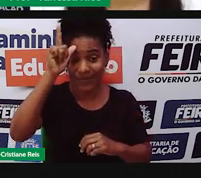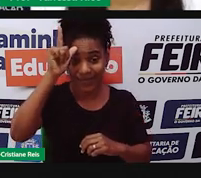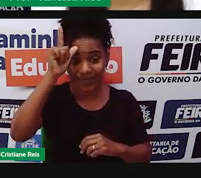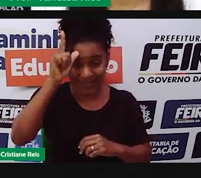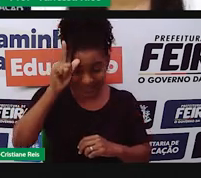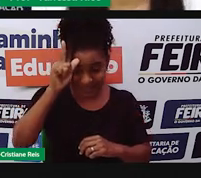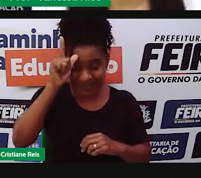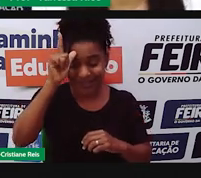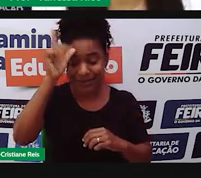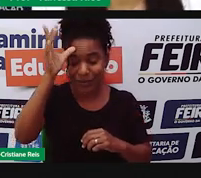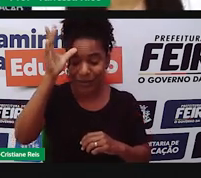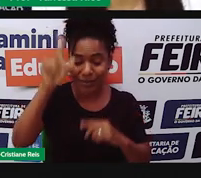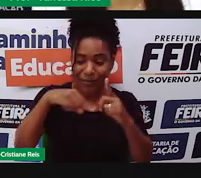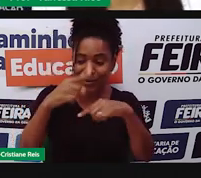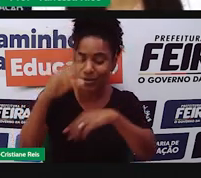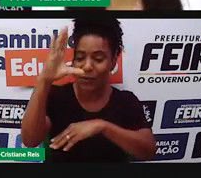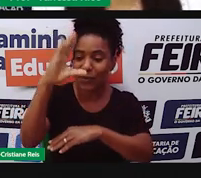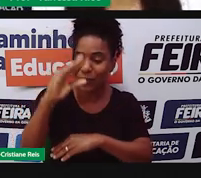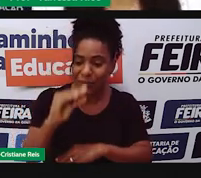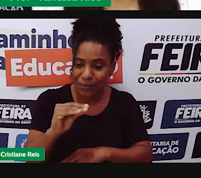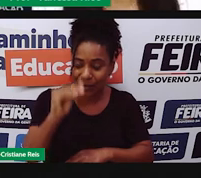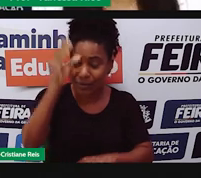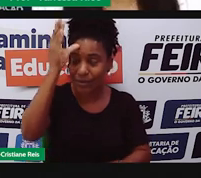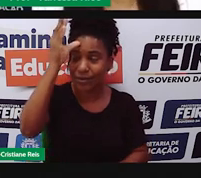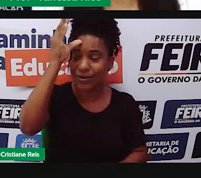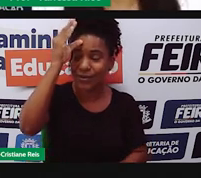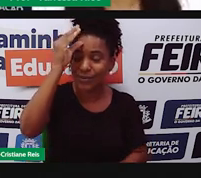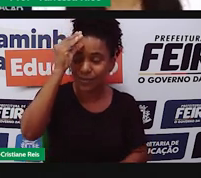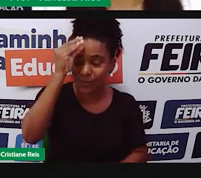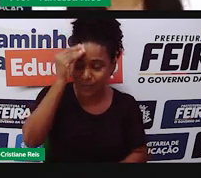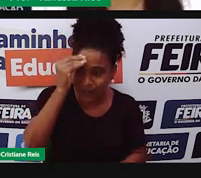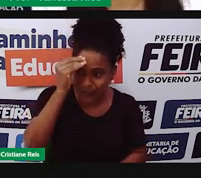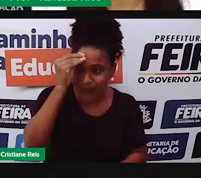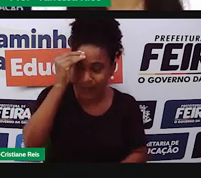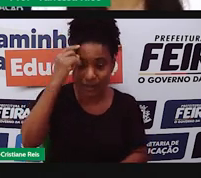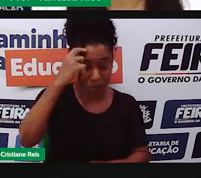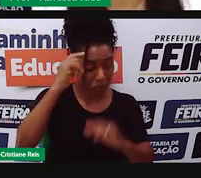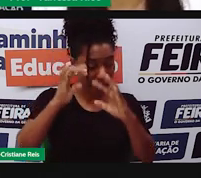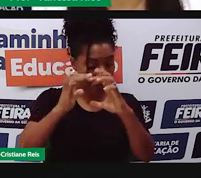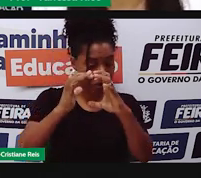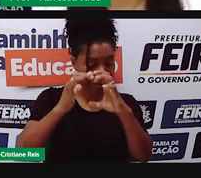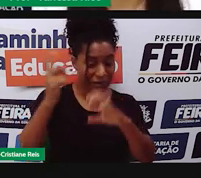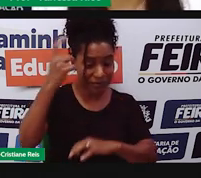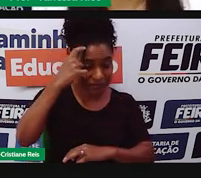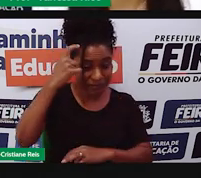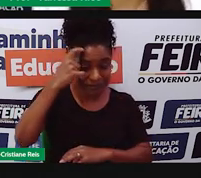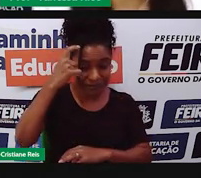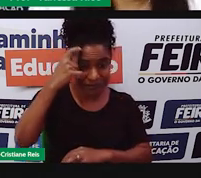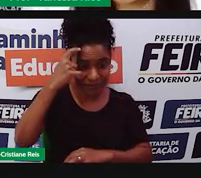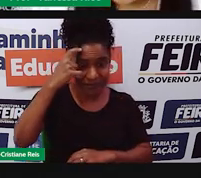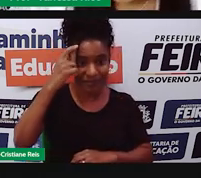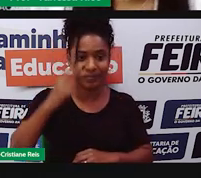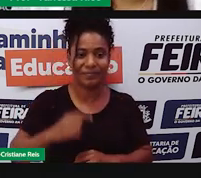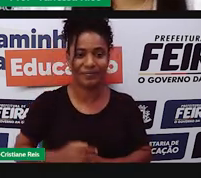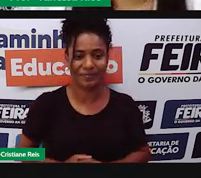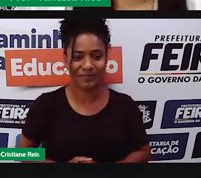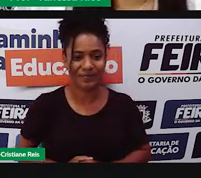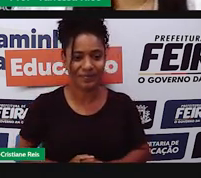dormir, né, e consiga aí ter os horários estabelecidos para que isso possa ser regulado e